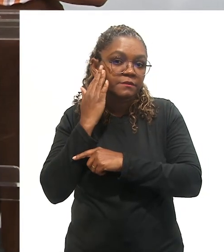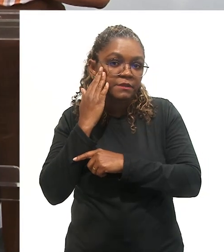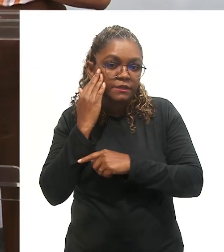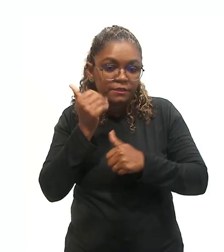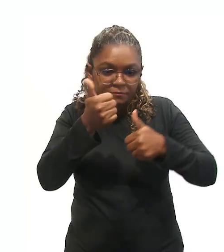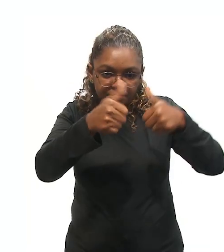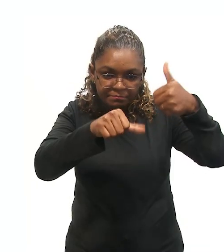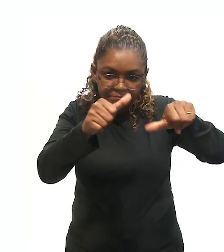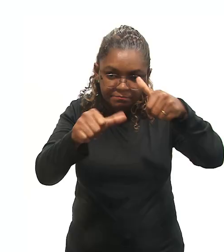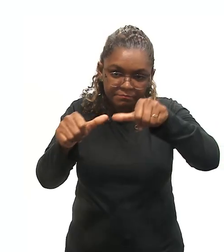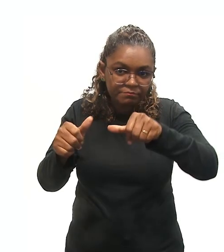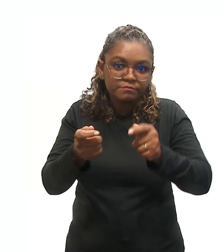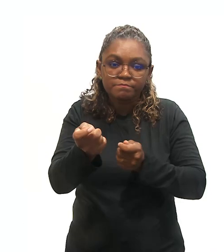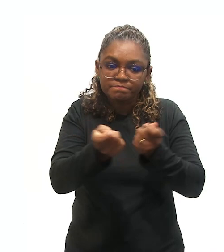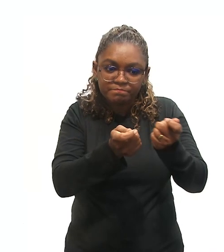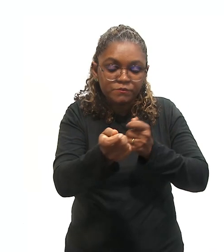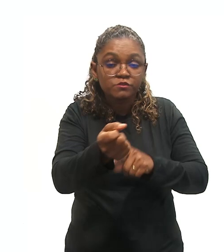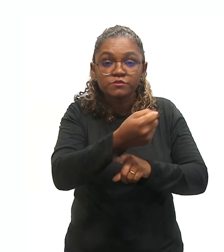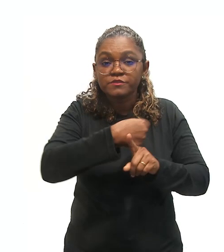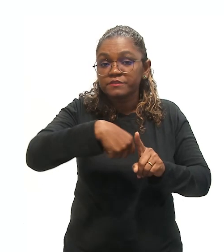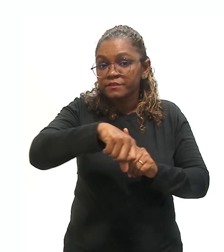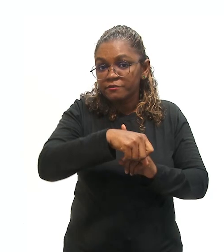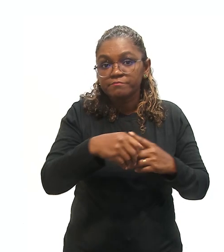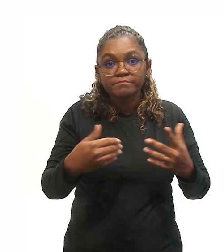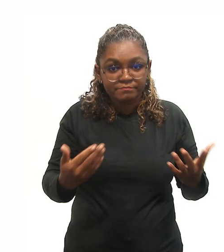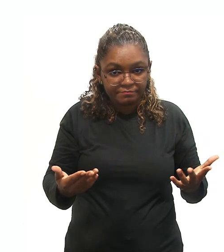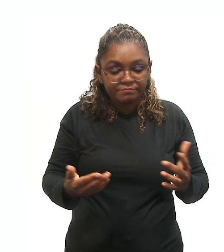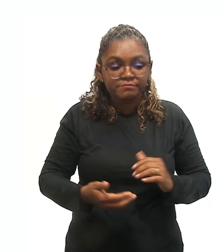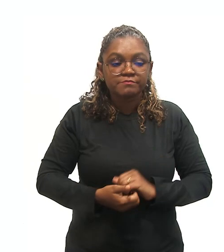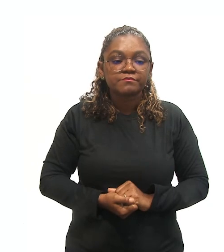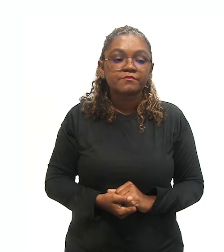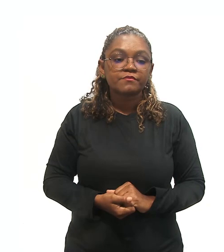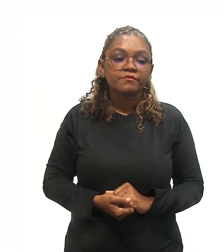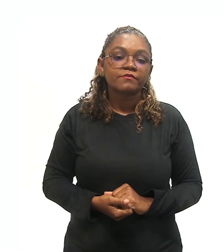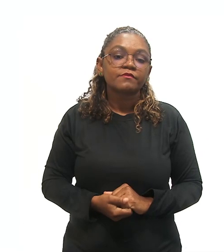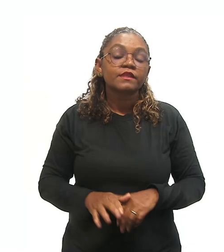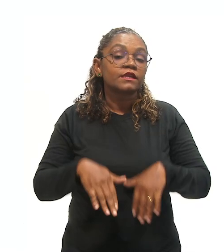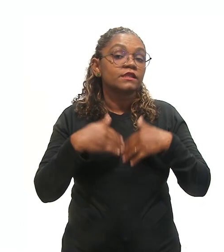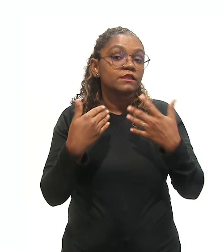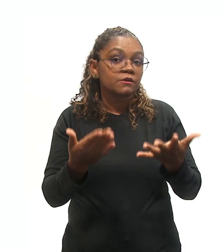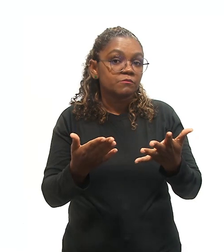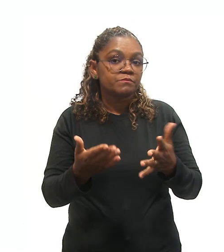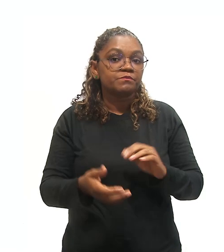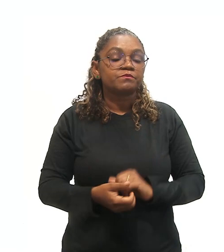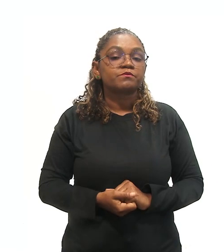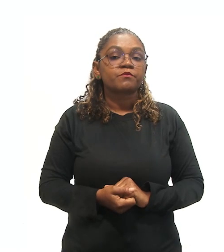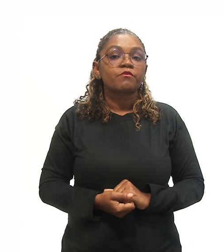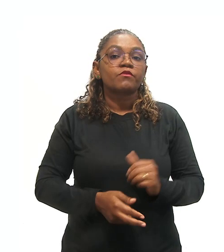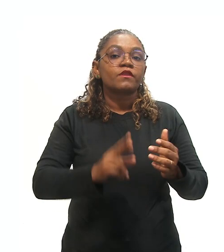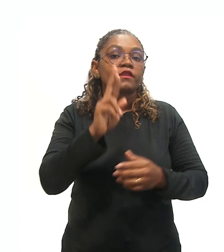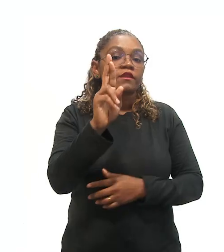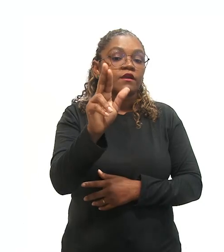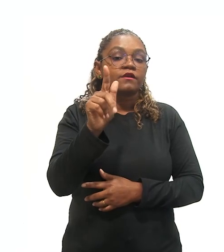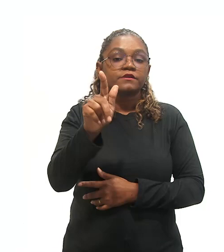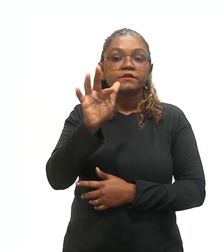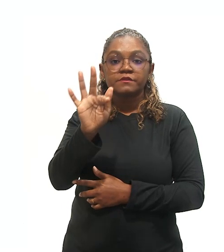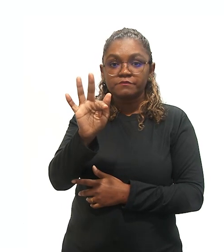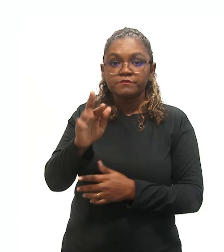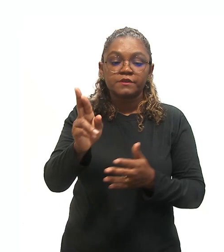Esse relatório, ele deverá conter comparativos com limites que tratam a LRF dos